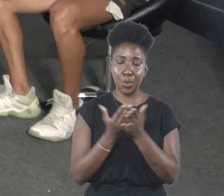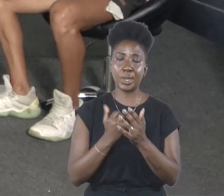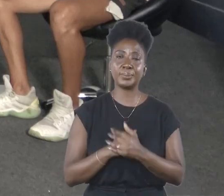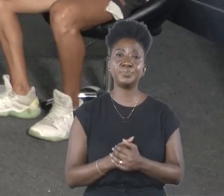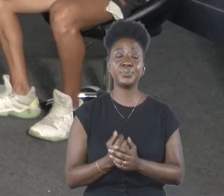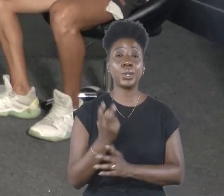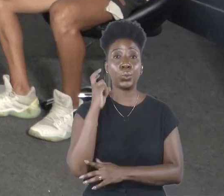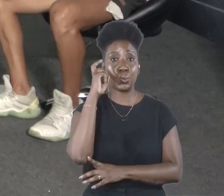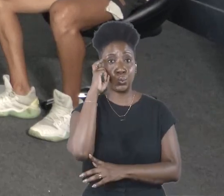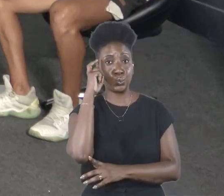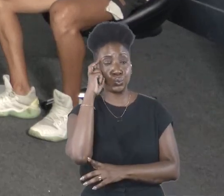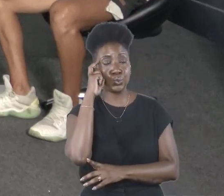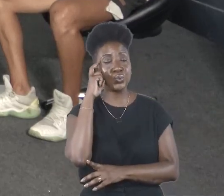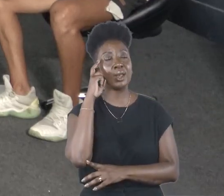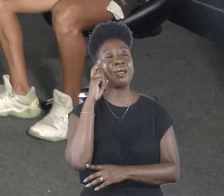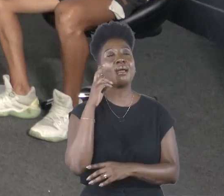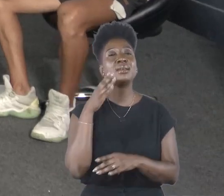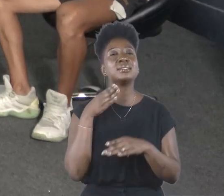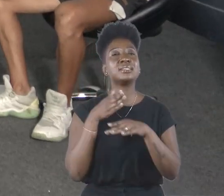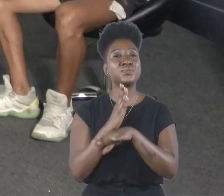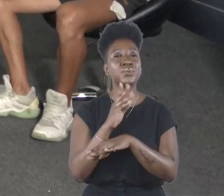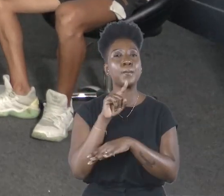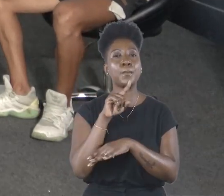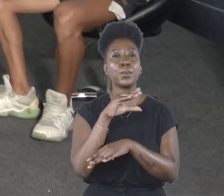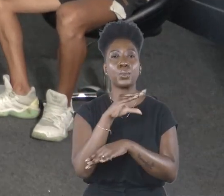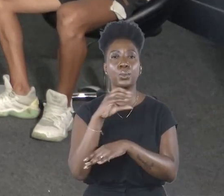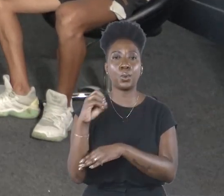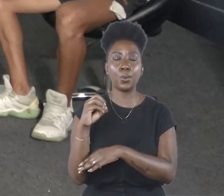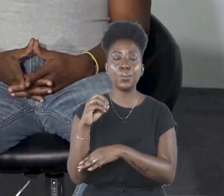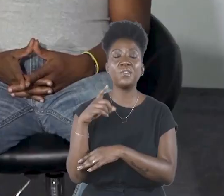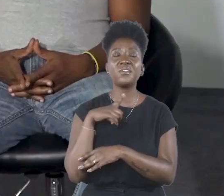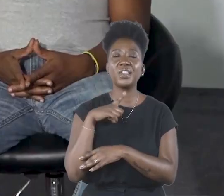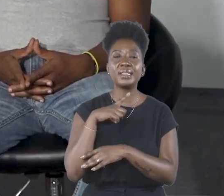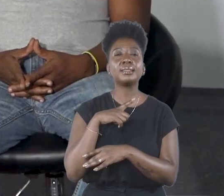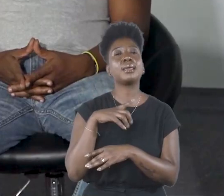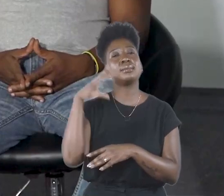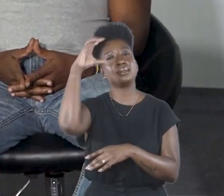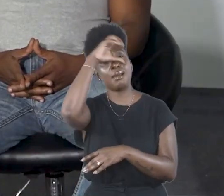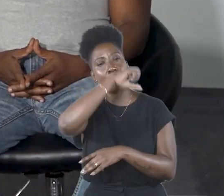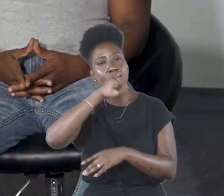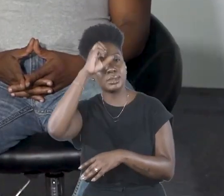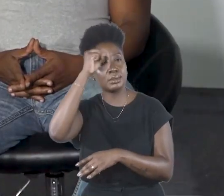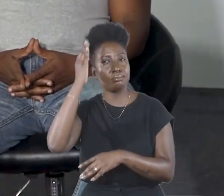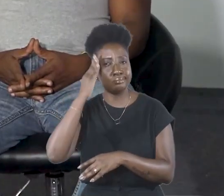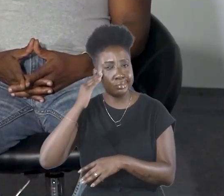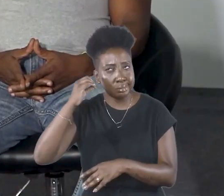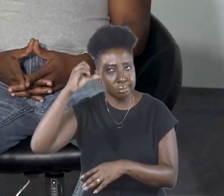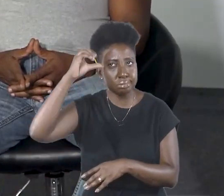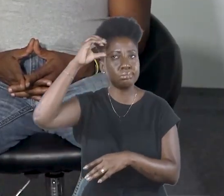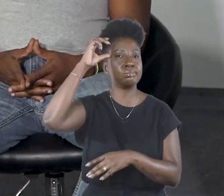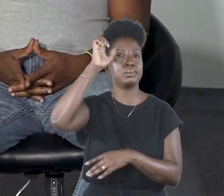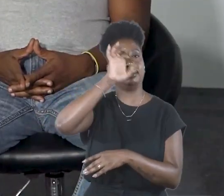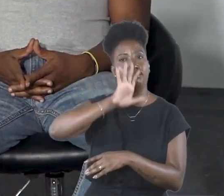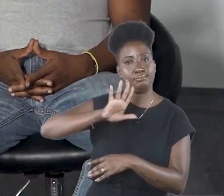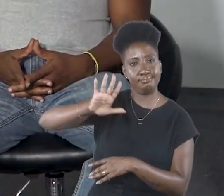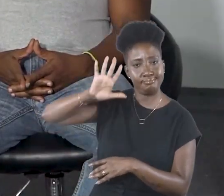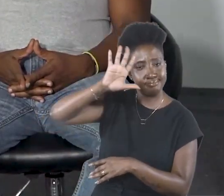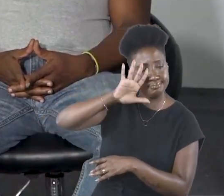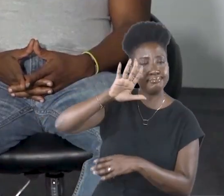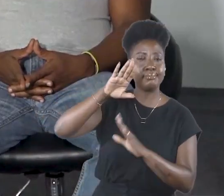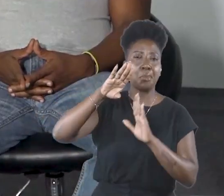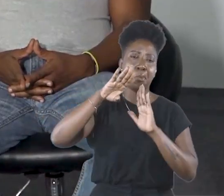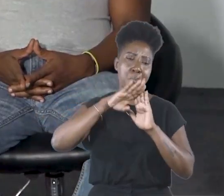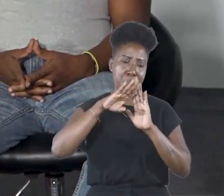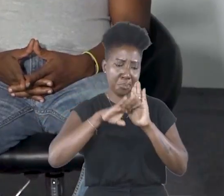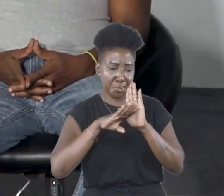nossa embaixadora do projeto, que é a Thelma Guedes, coautora da novela Órfãos da Terra, e ela nos